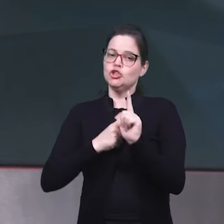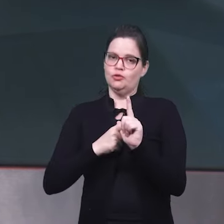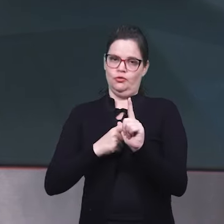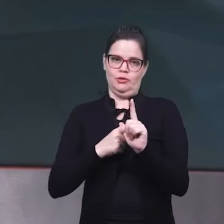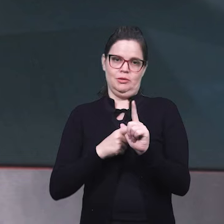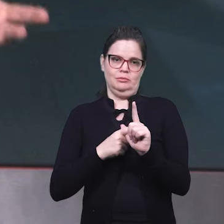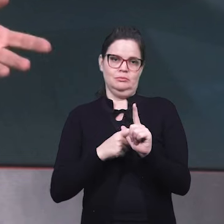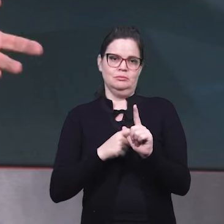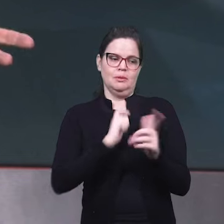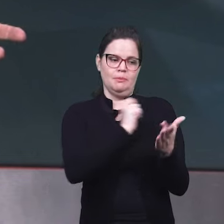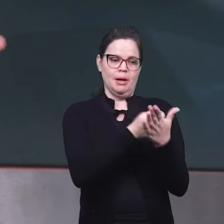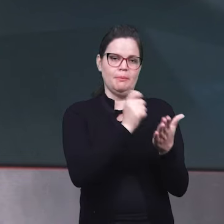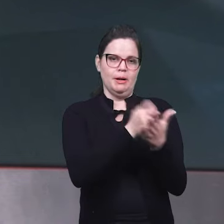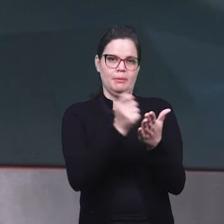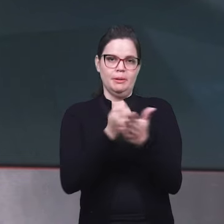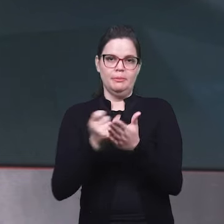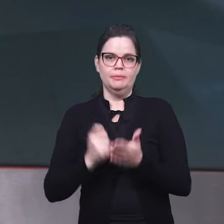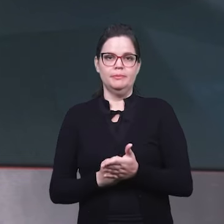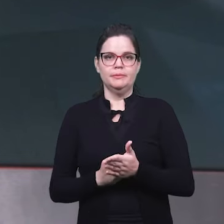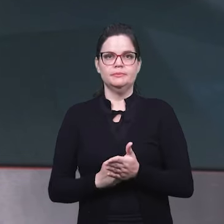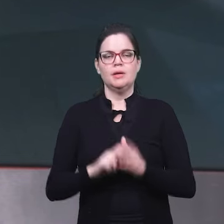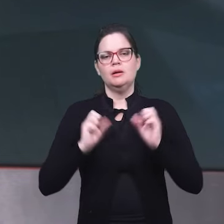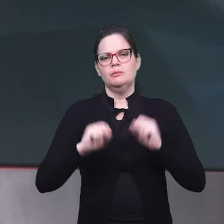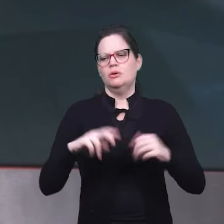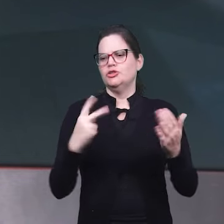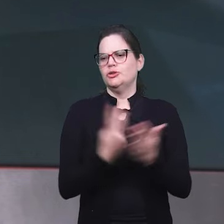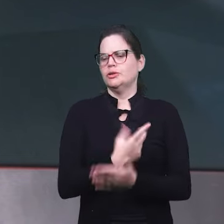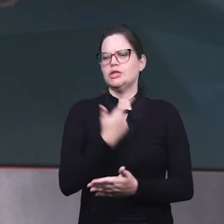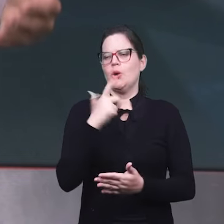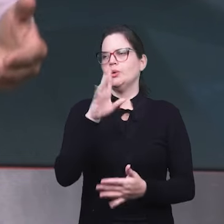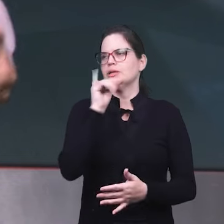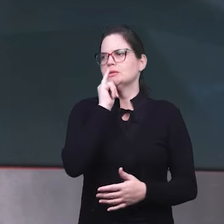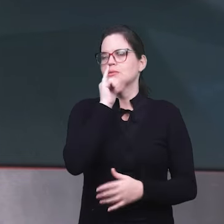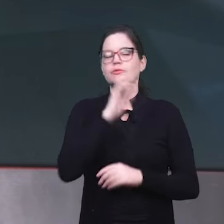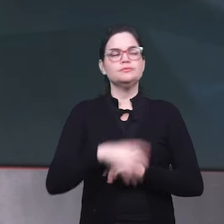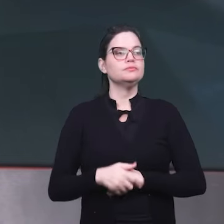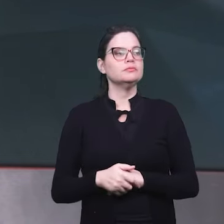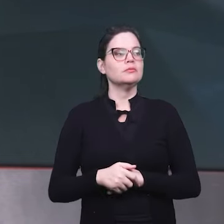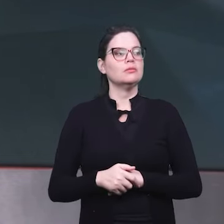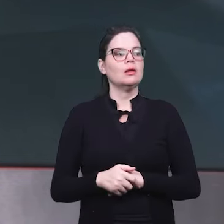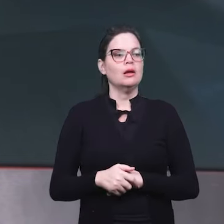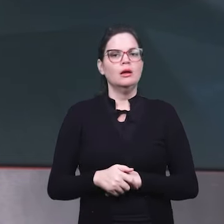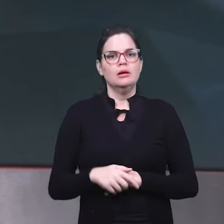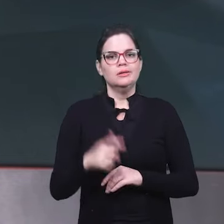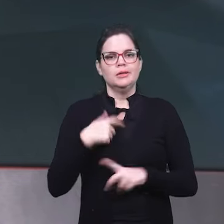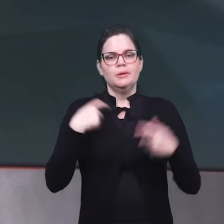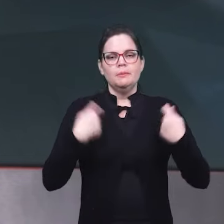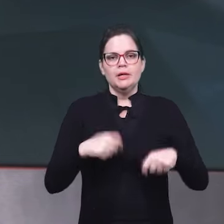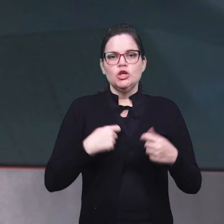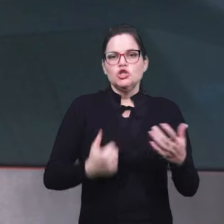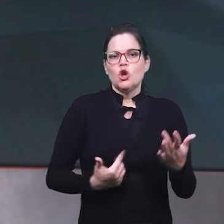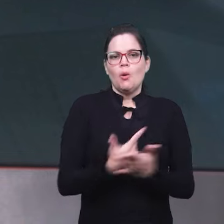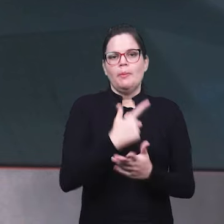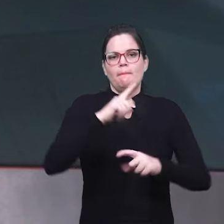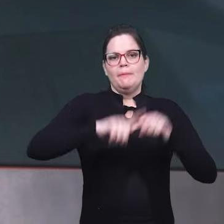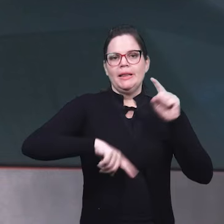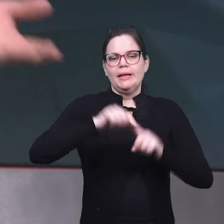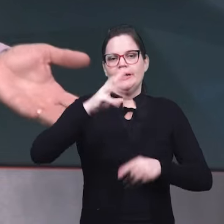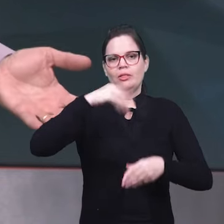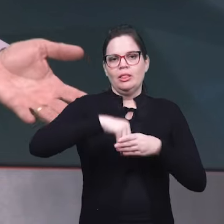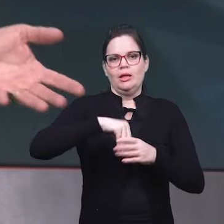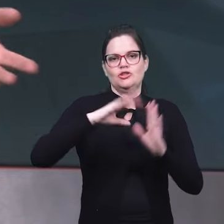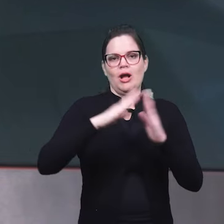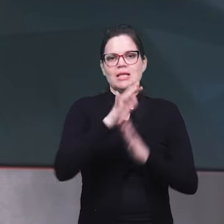situações menores, dentro da sua casa. Aí eu preciso adquirir algum eletrodoméstico,